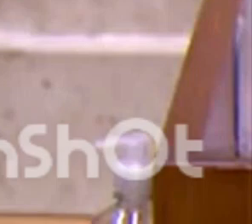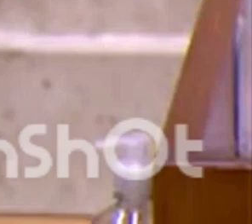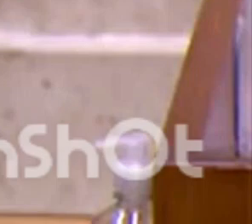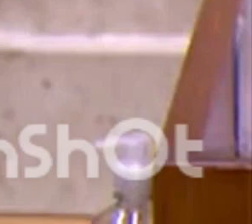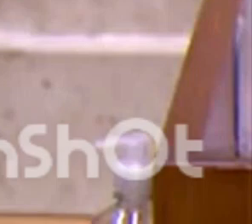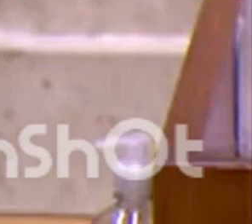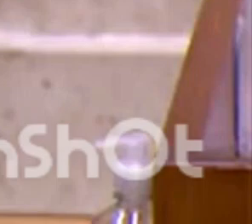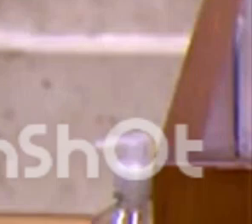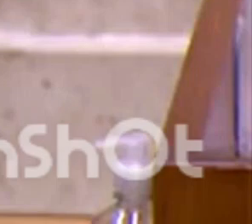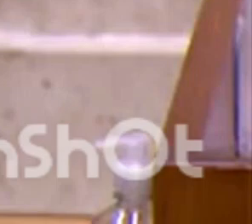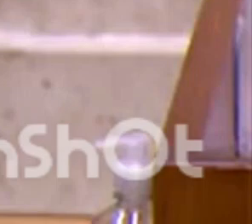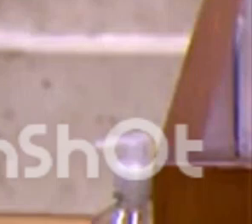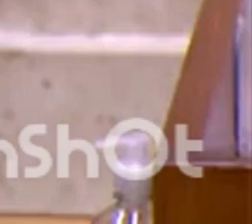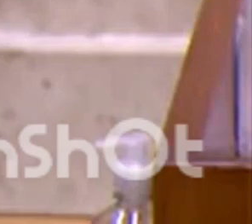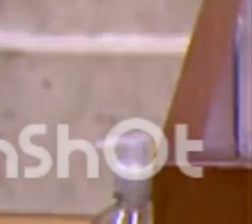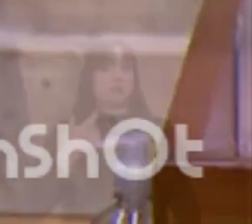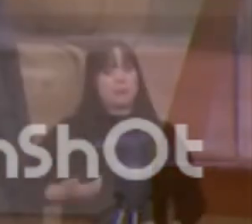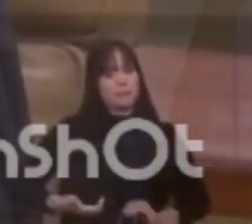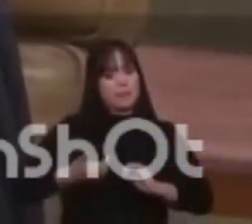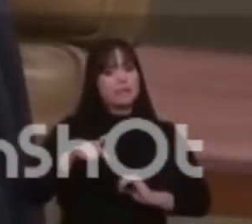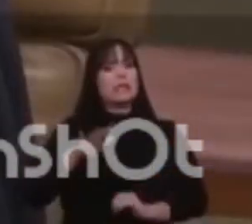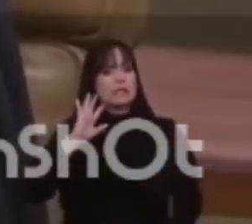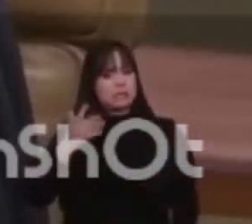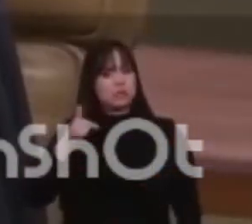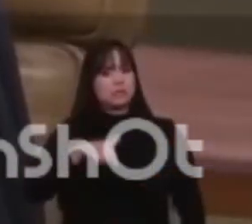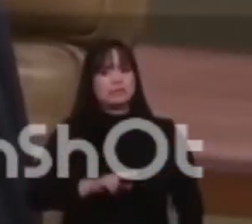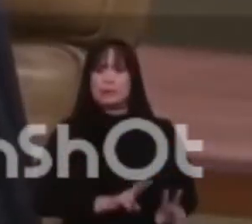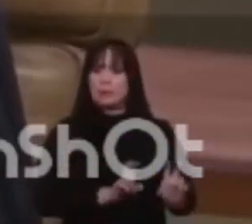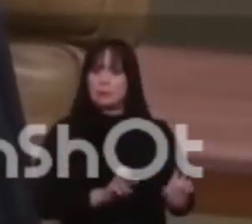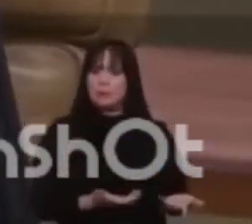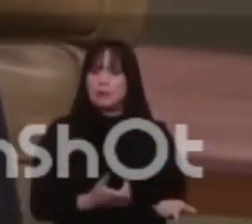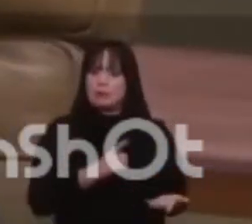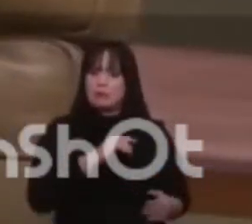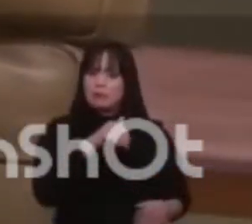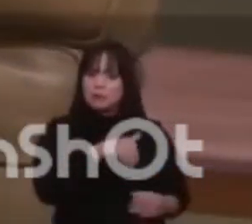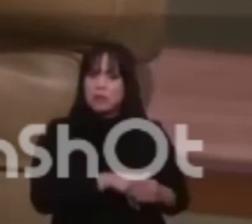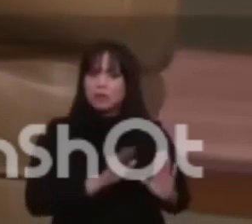ao Ministério Público Federal. Então, pessoal, o PGR diz